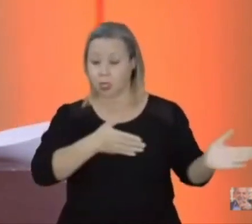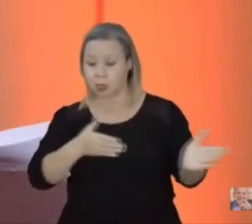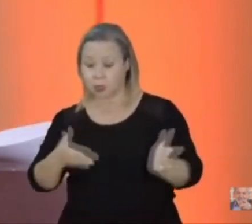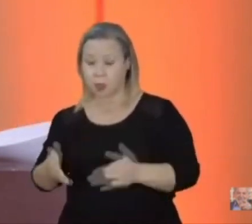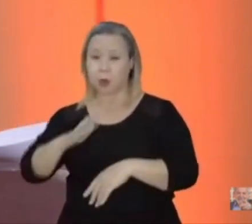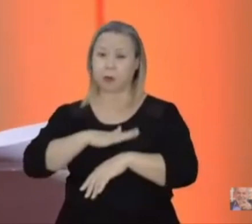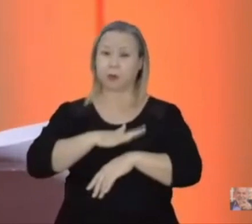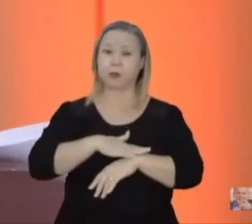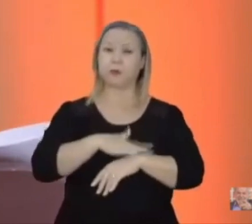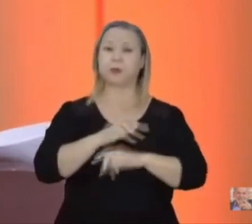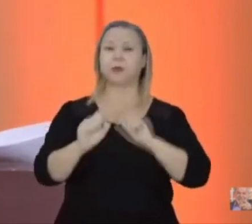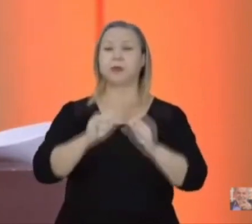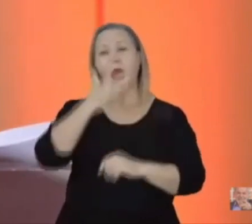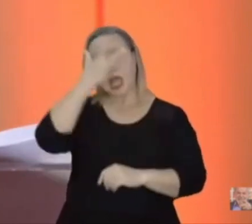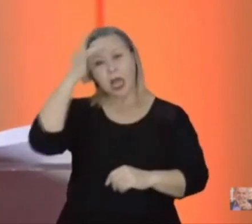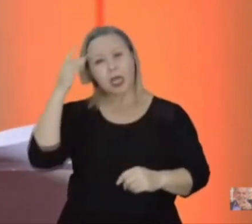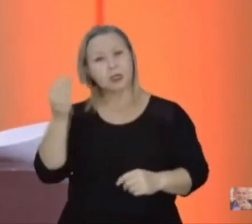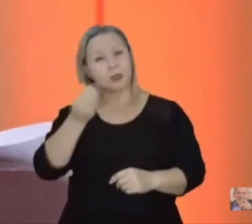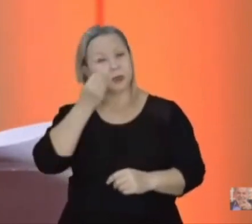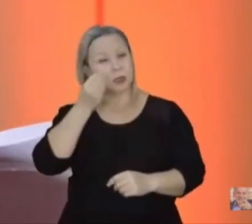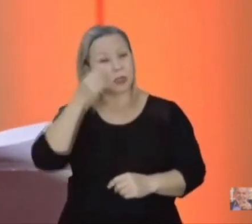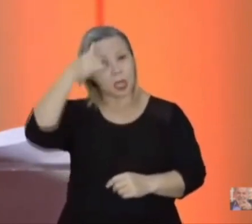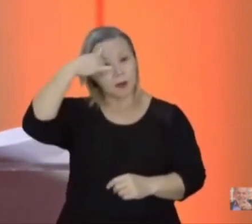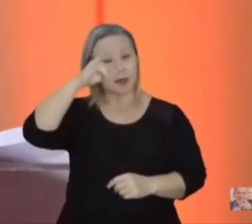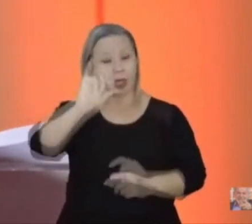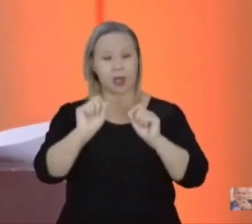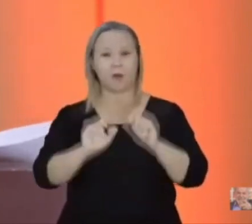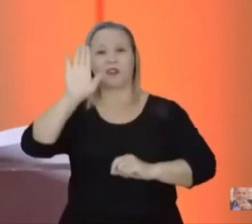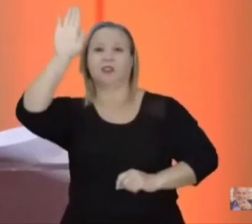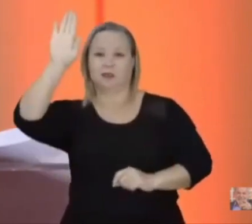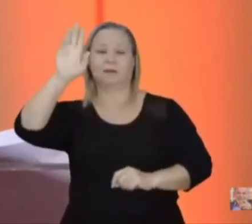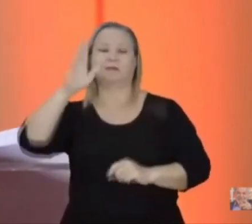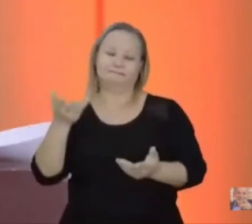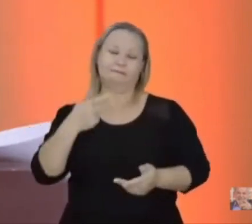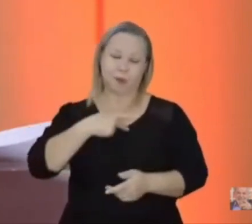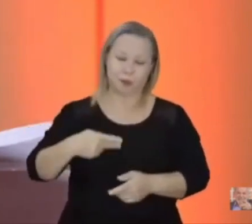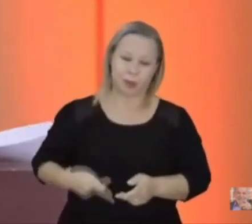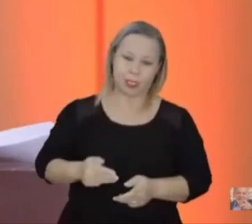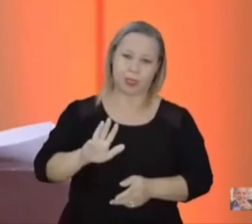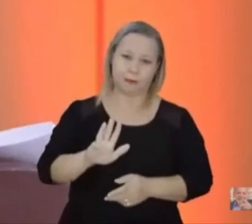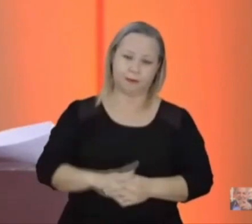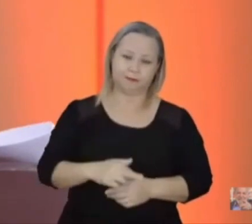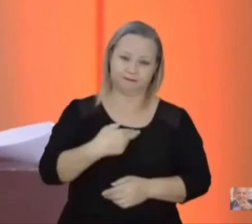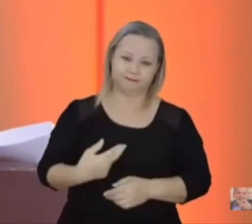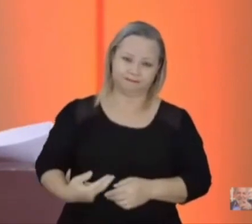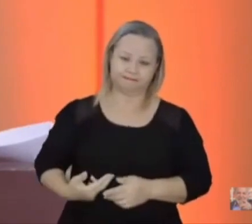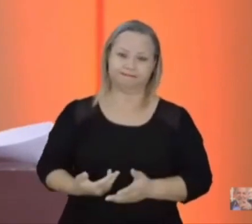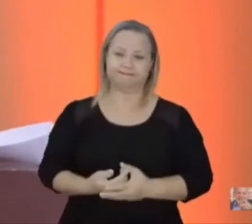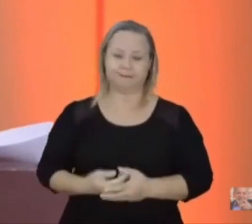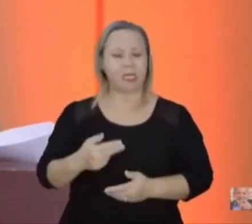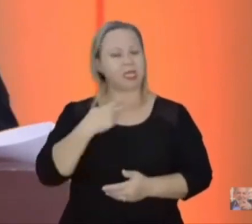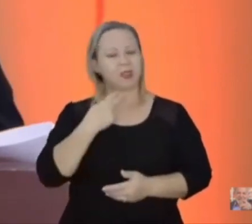as pessoas tentaram evitar que eu fosse candidato a presidente da República. Eu não pude ser candidato em